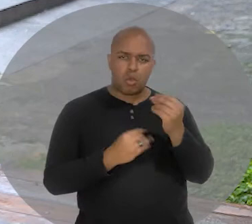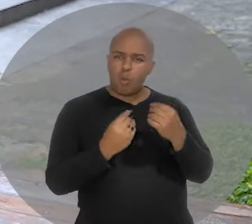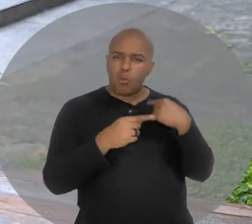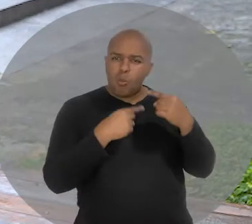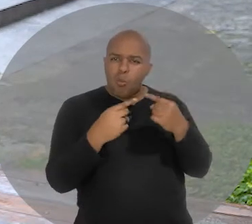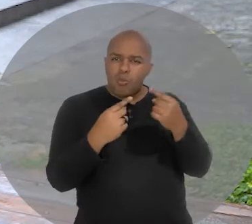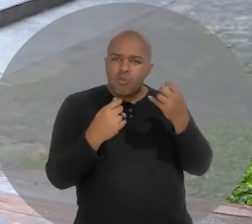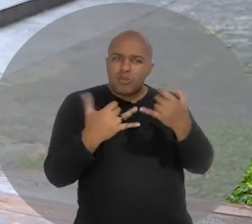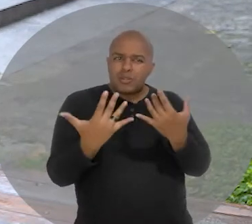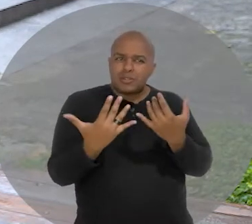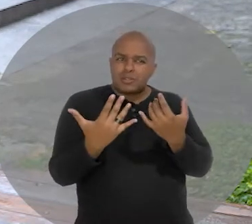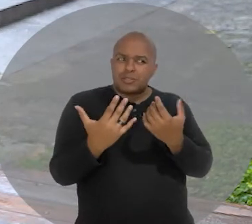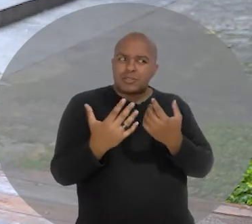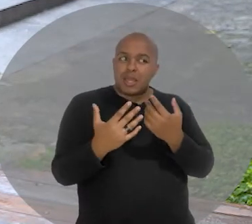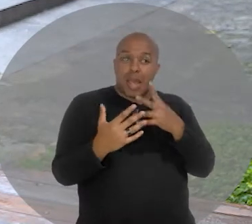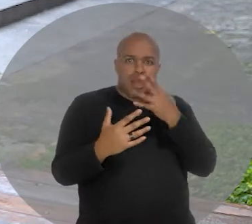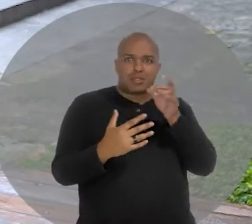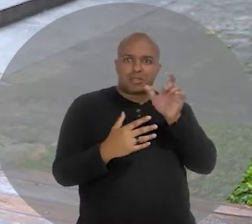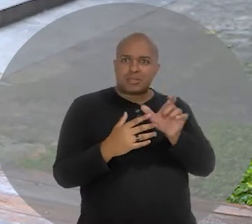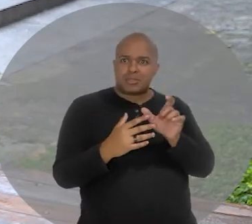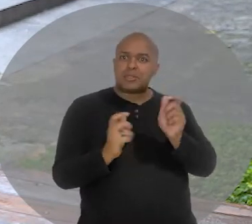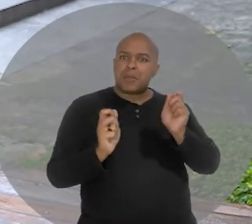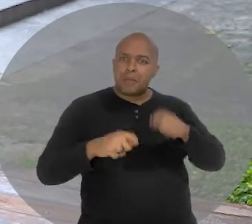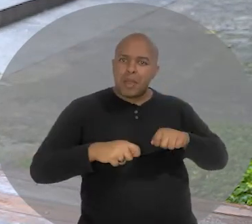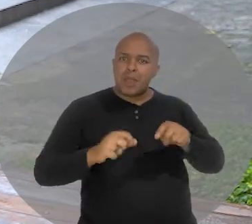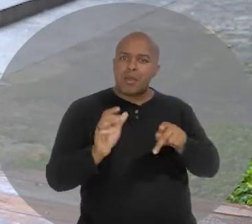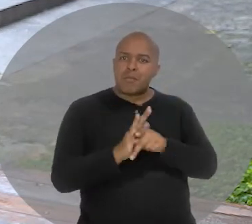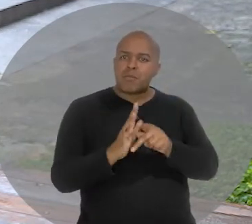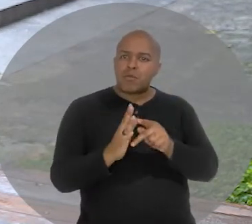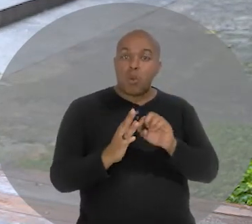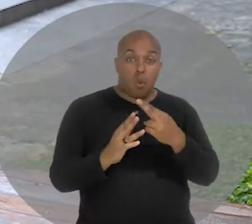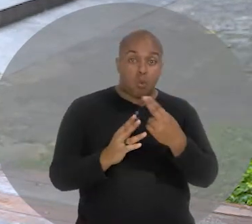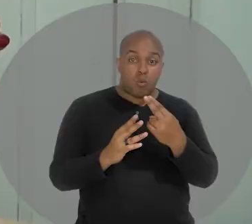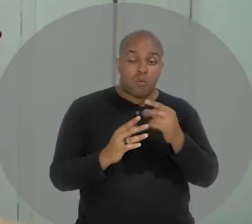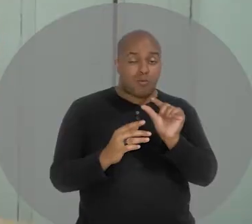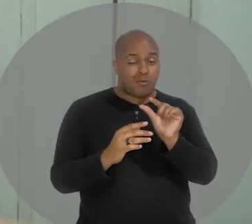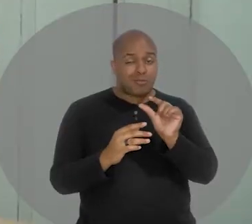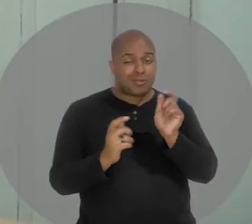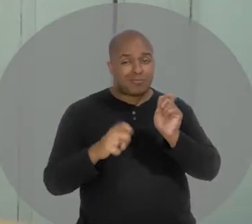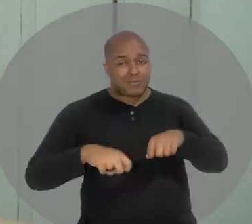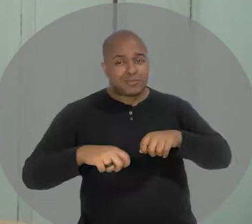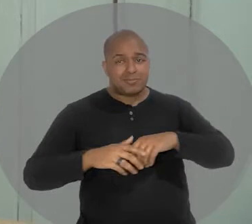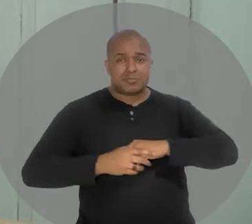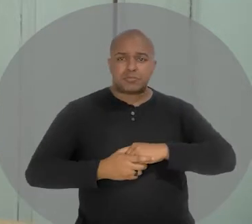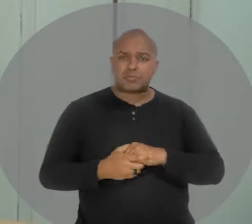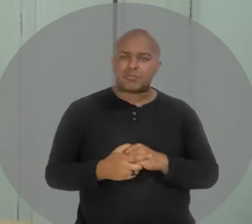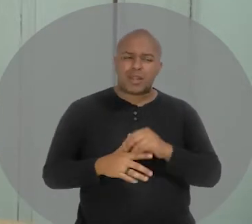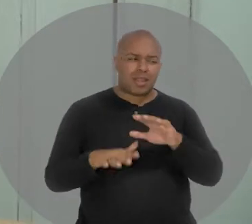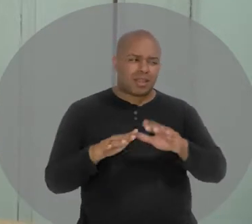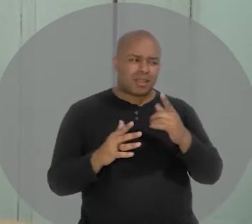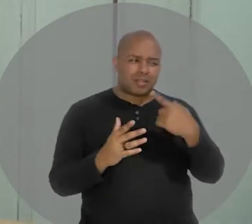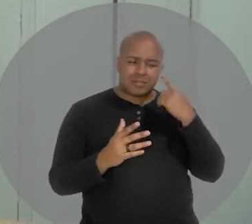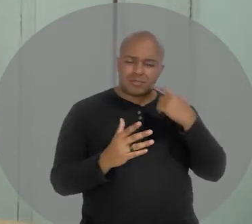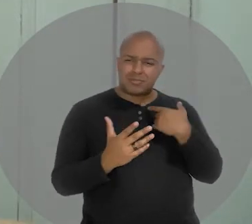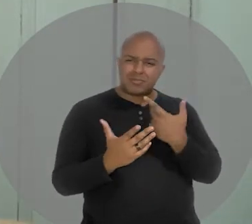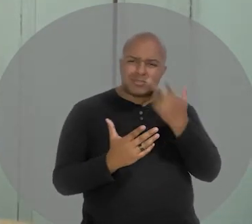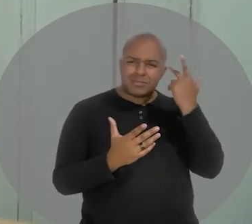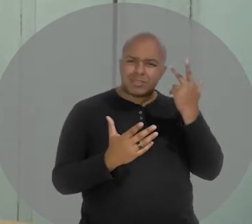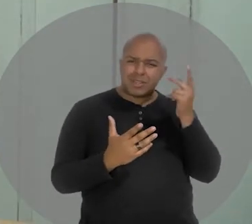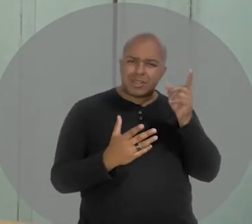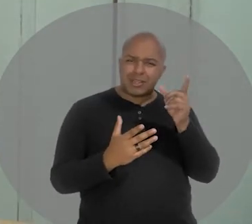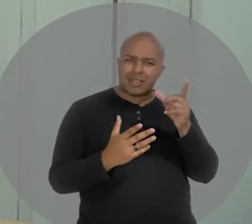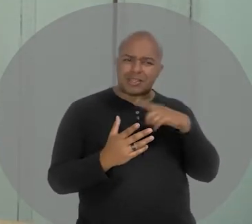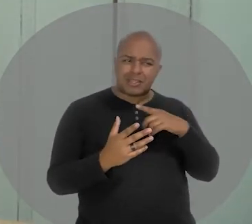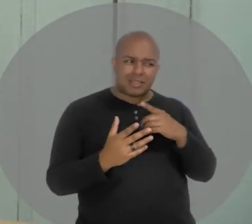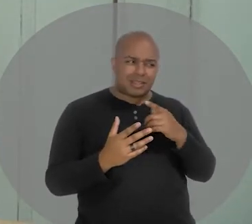hegemonicamente considerados capazes ou menos capazes. Thalita Paz, psicóloga, pessoa com deficiência.